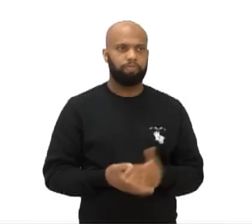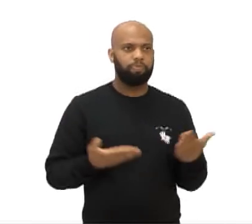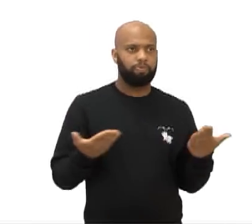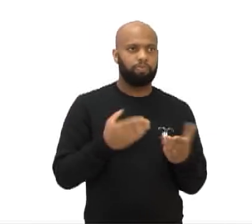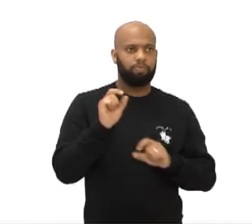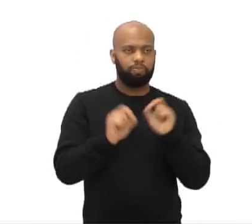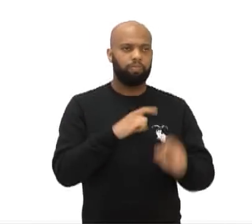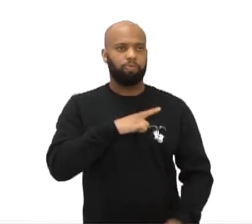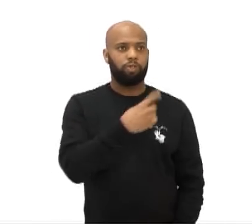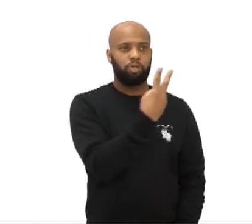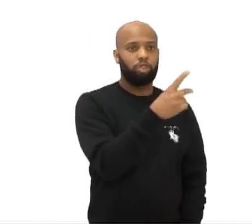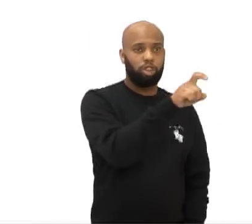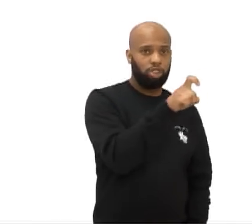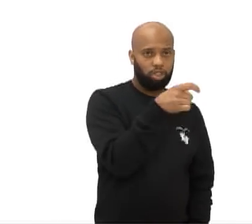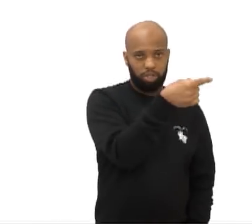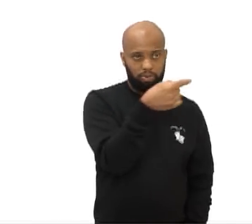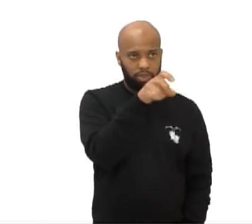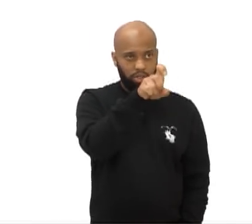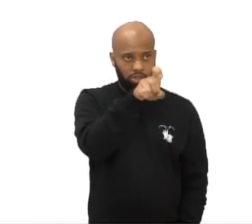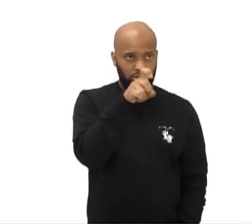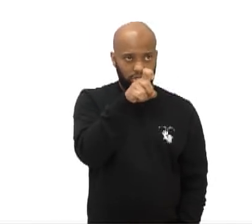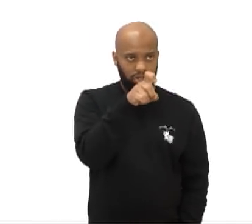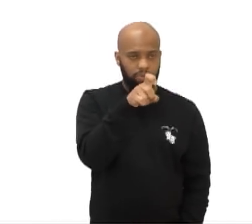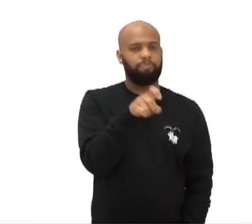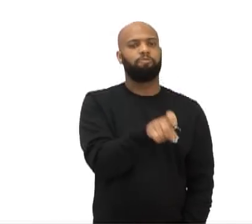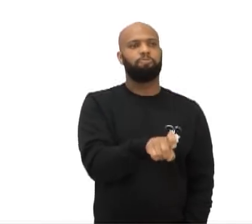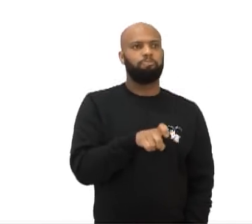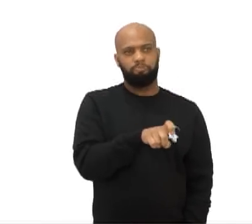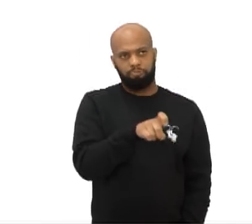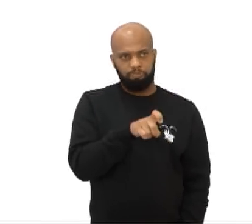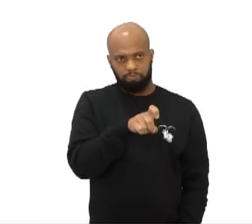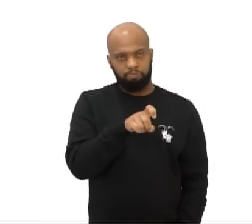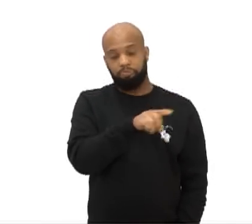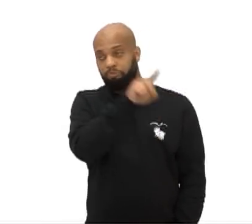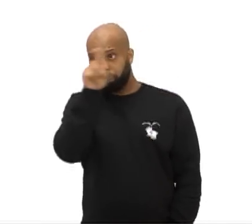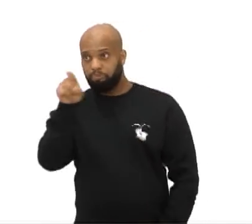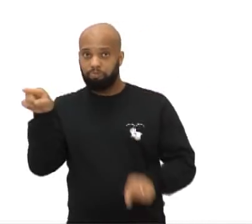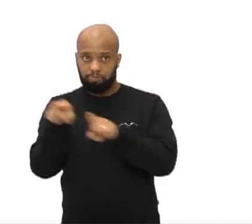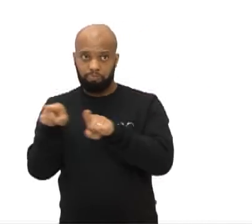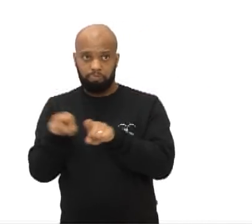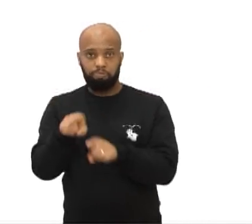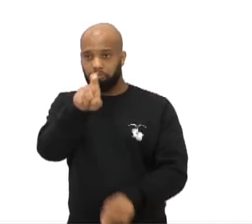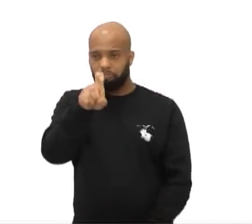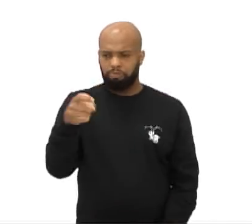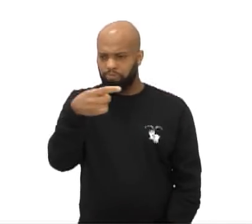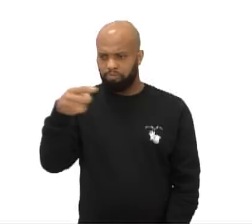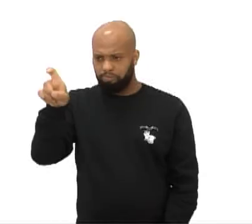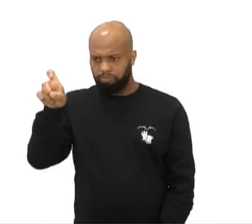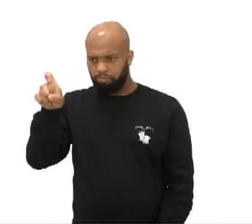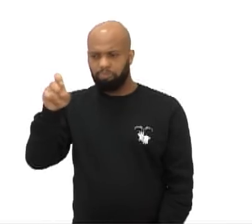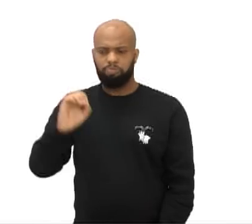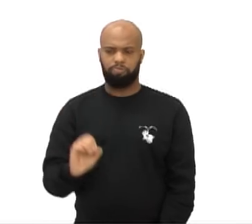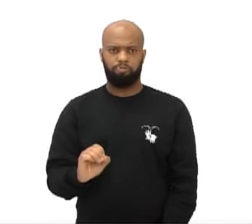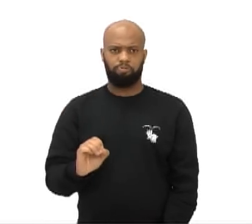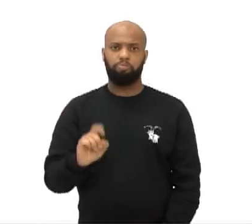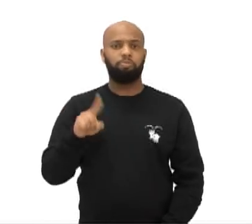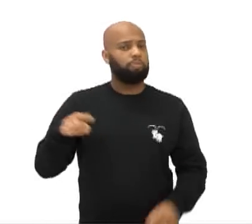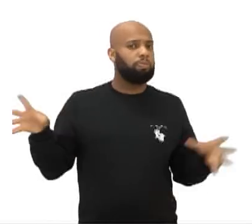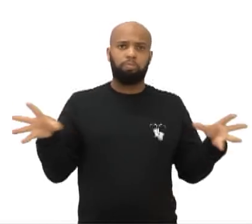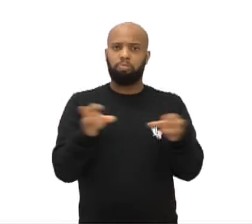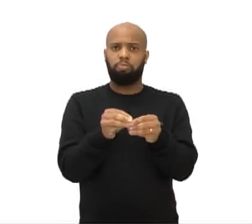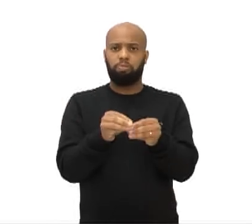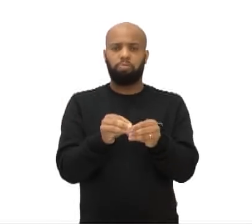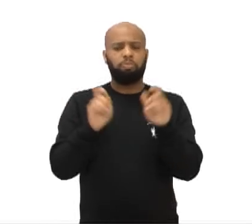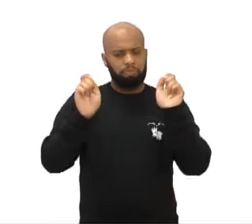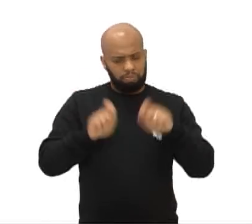Bom, então a parte das variáveis, das letrinhas da minha equação, eu simplifiquei. Agora eu posso